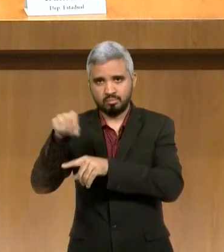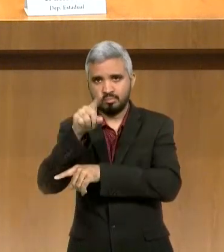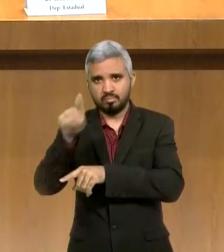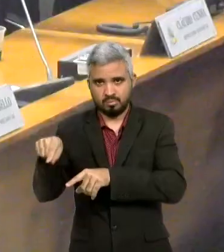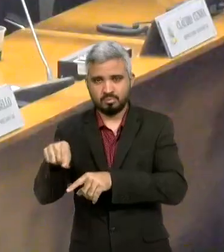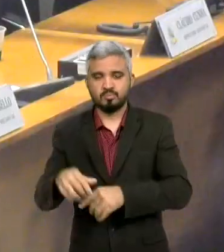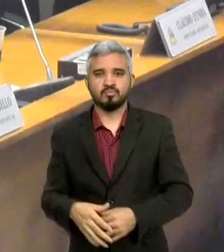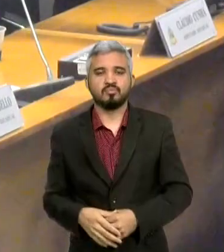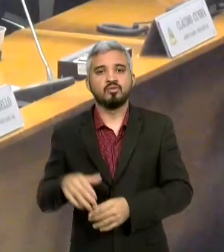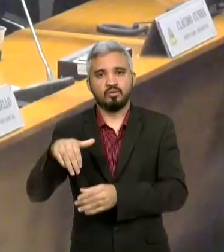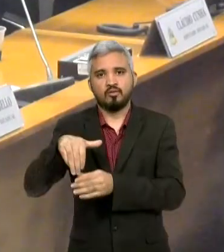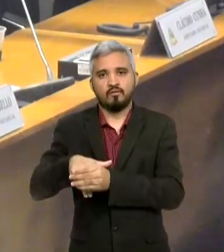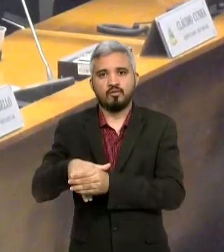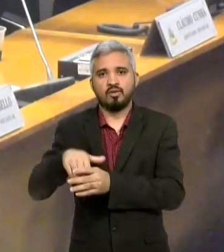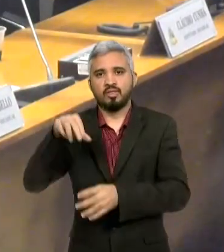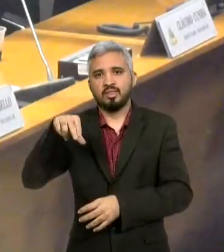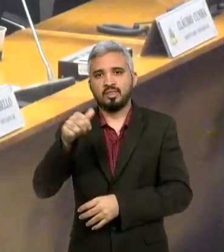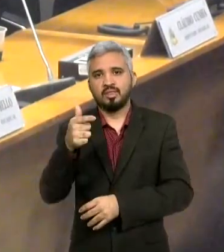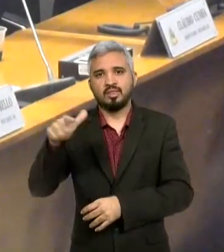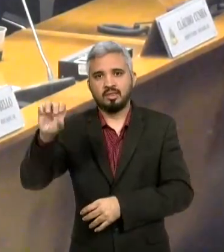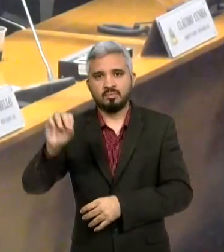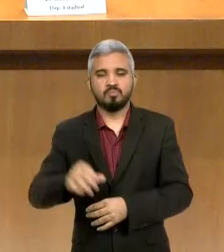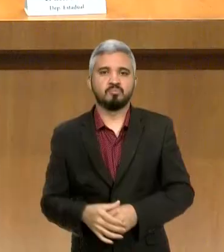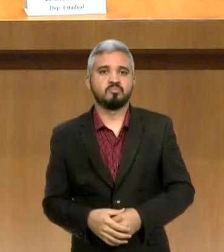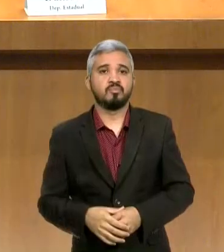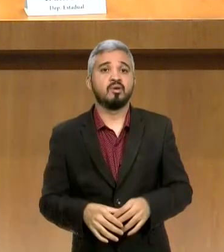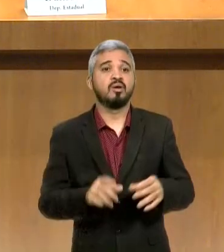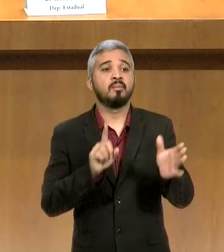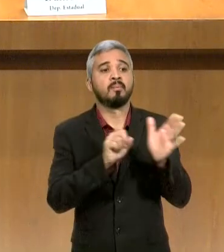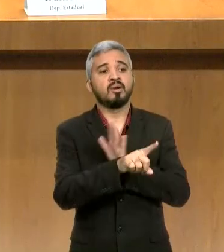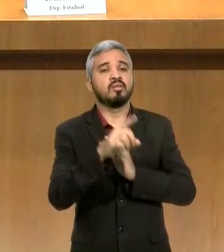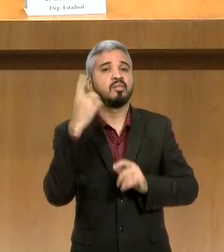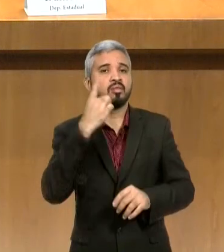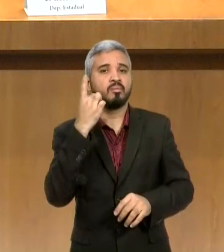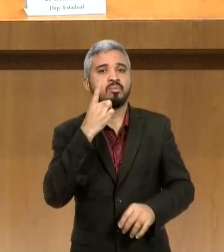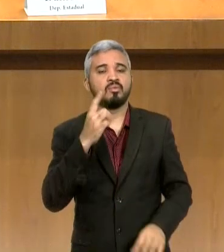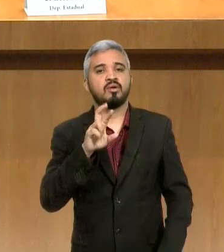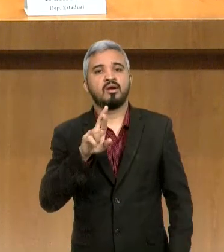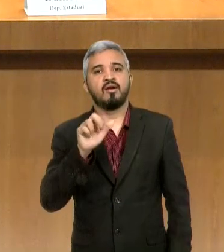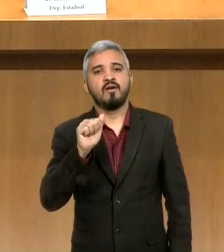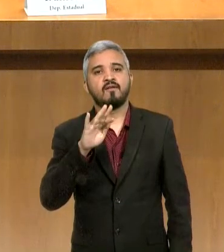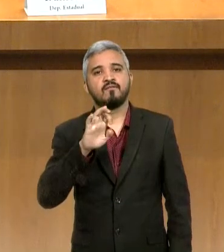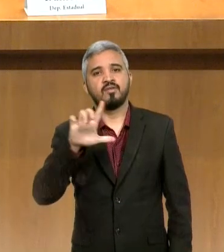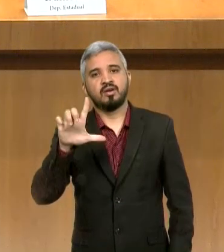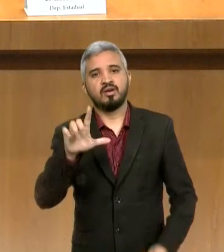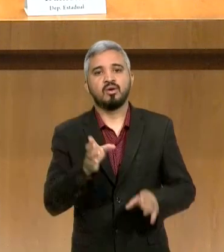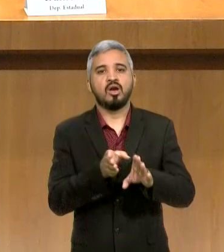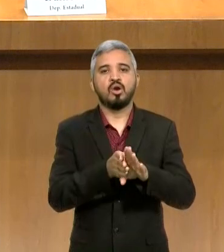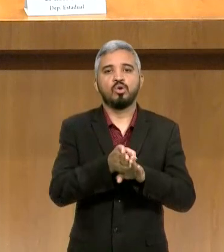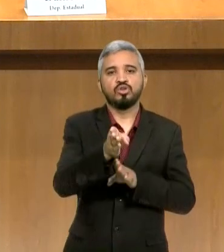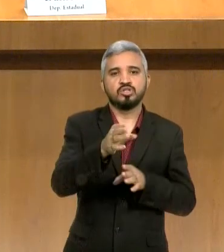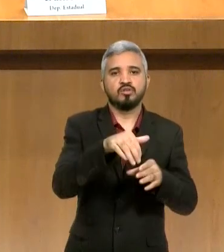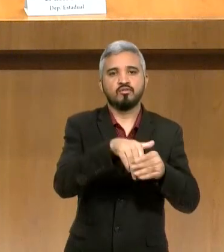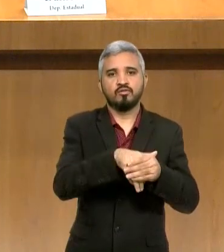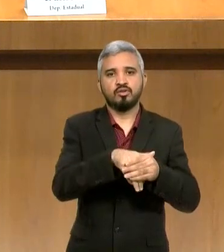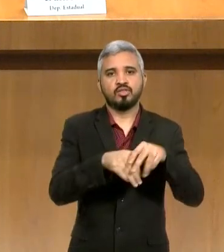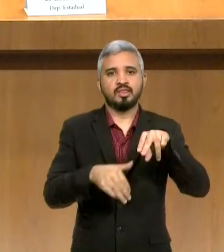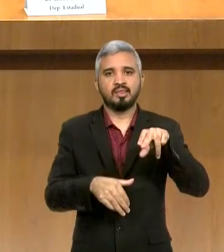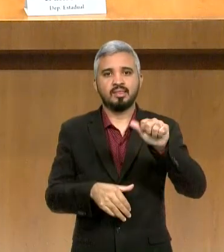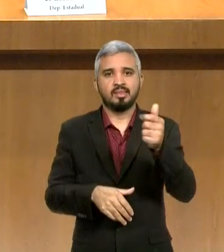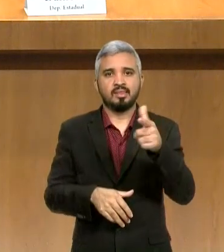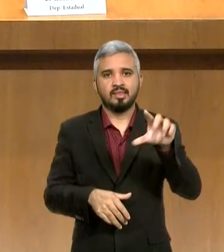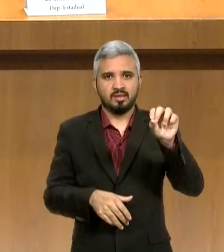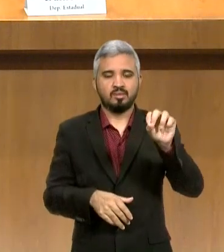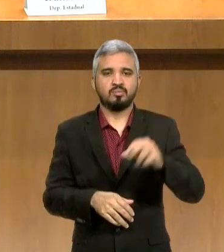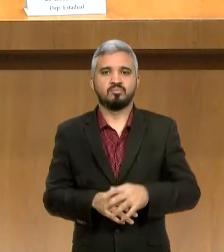Não. Voto não. Não. Como recomenda o deputado Rafael? Pelo voto não, presidente. Eu já até havia... Deputado... Esse